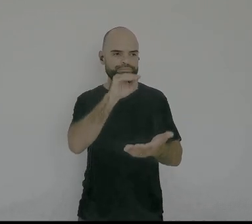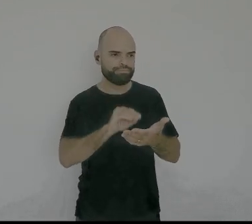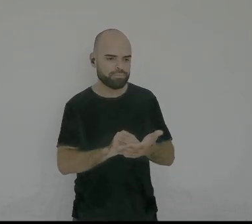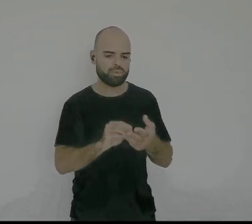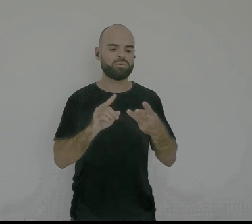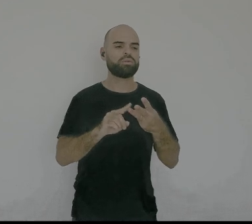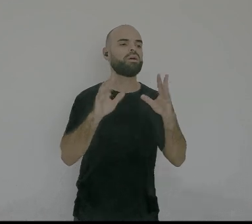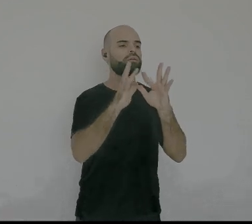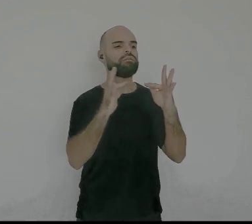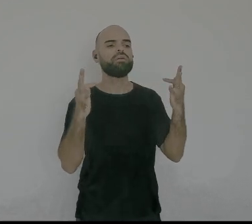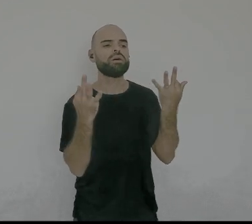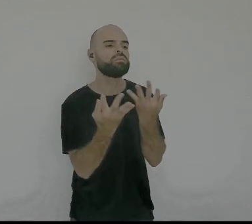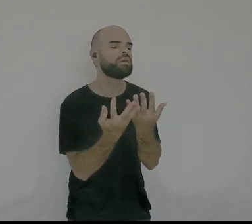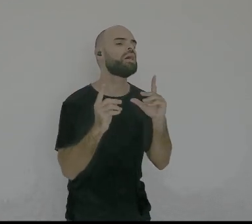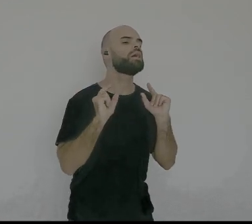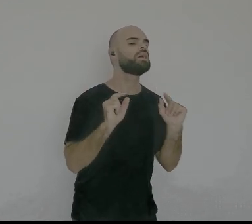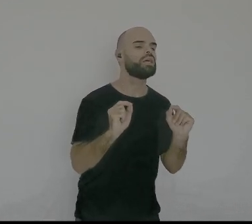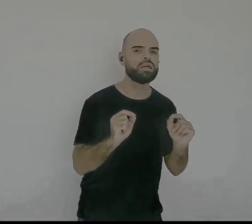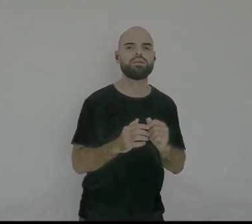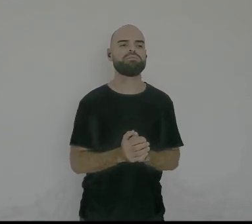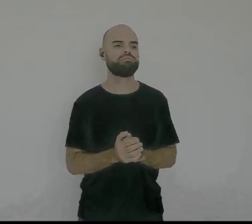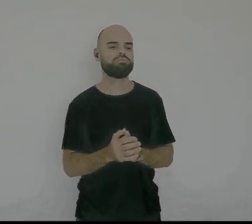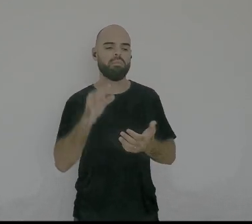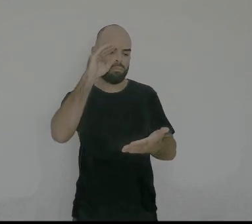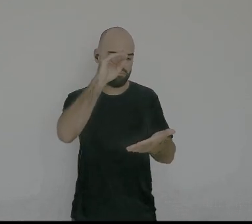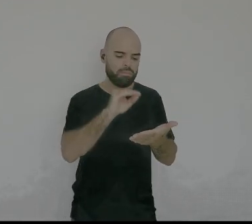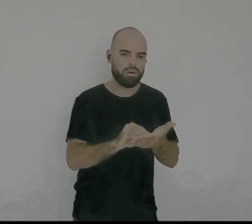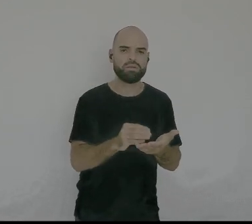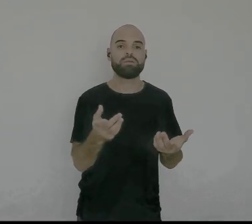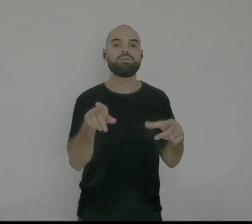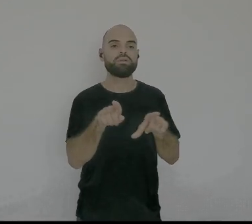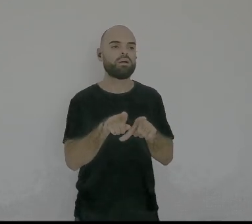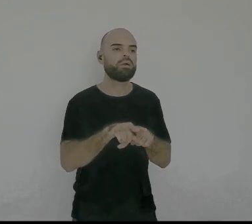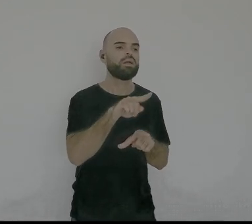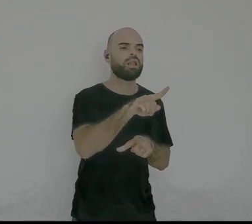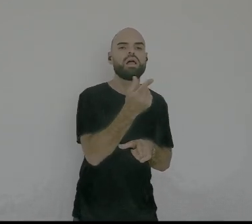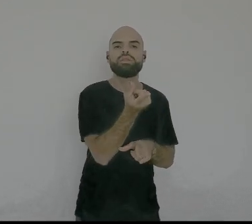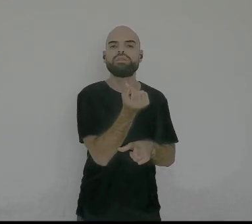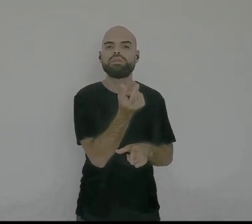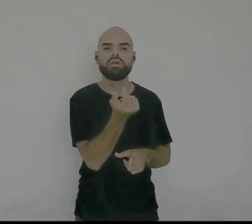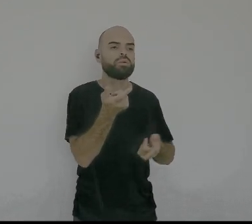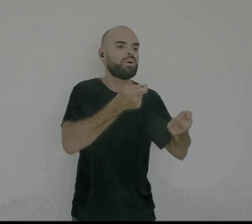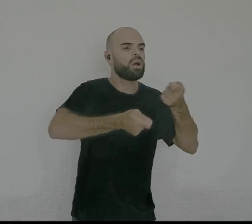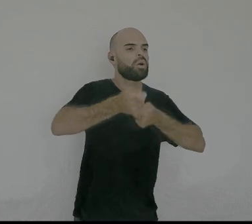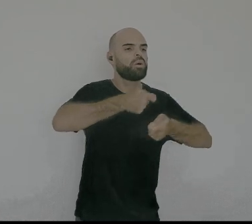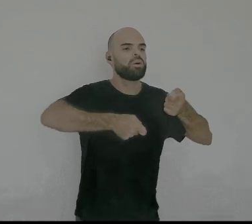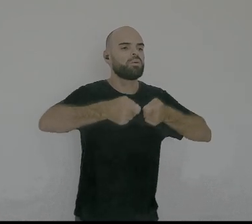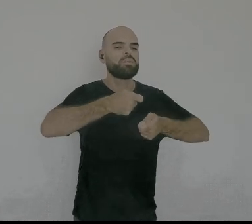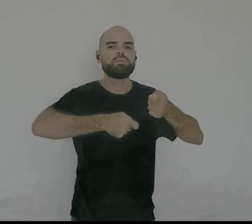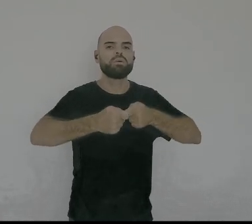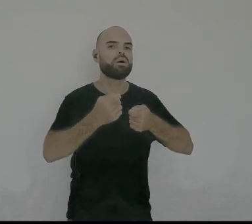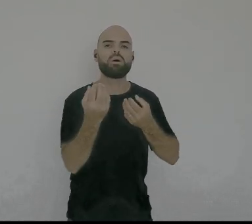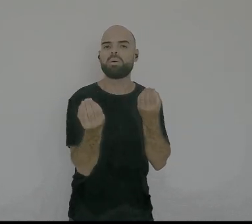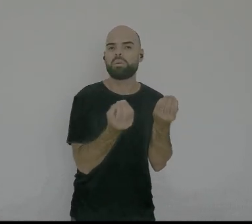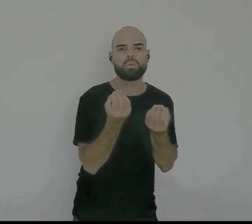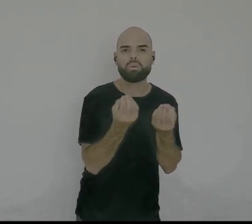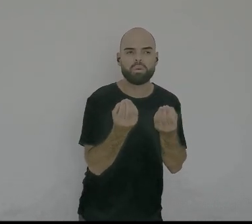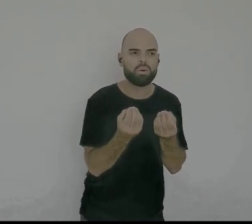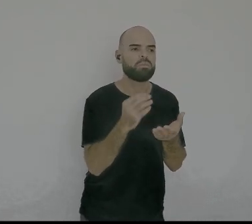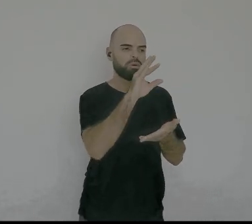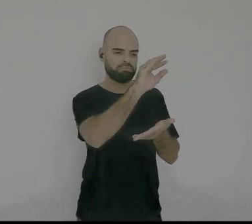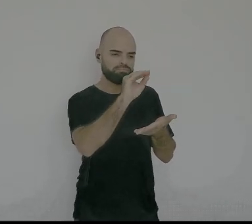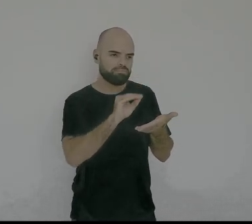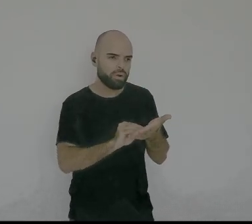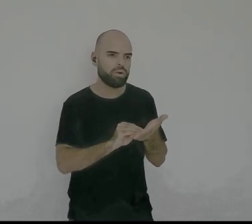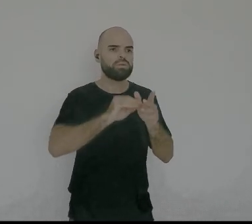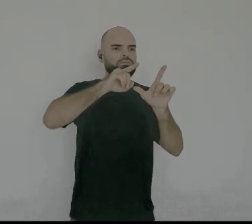certifica as famílias por critérios socioeconômicos, certifica as pessoas com condições